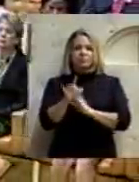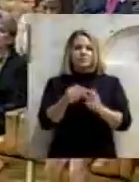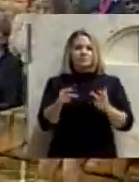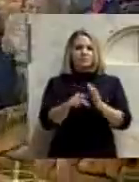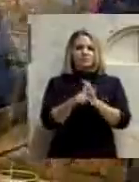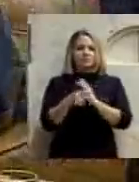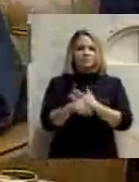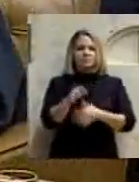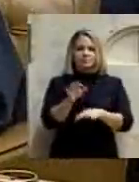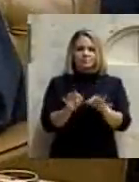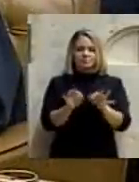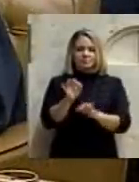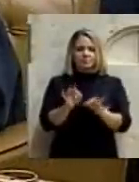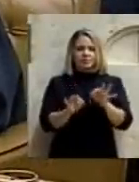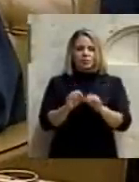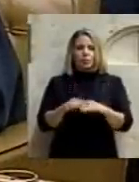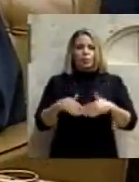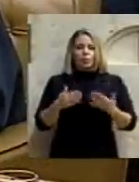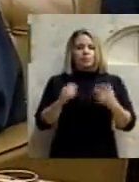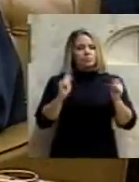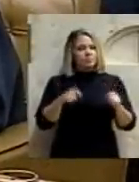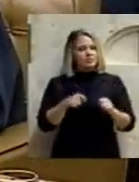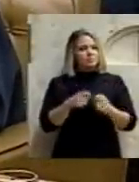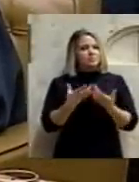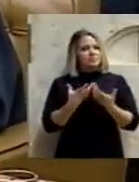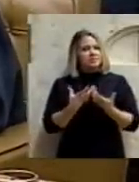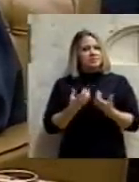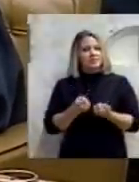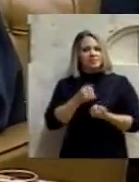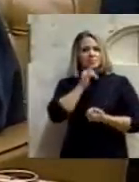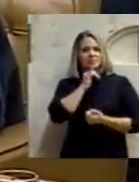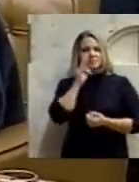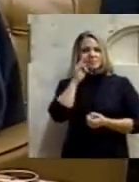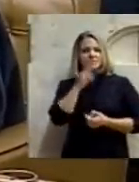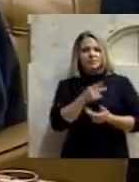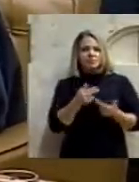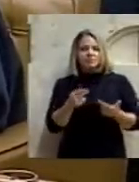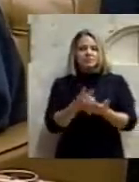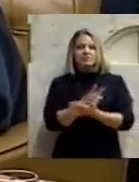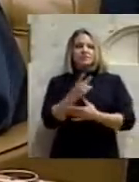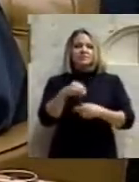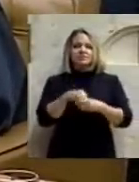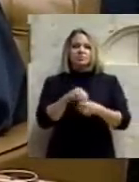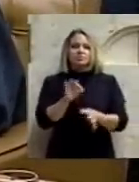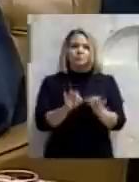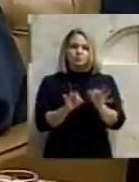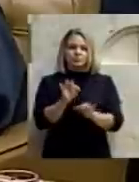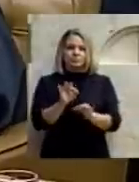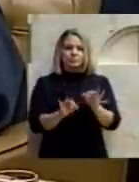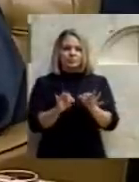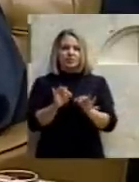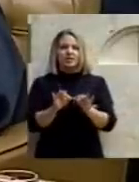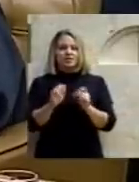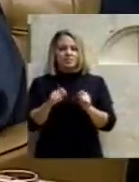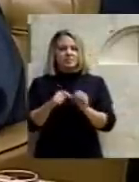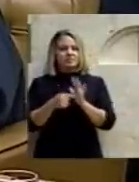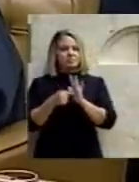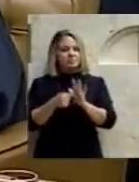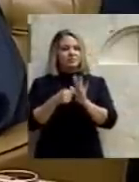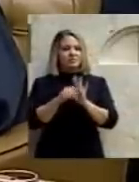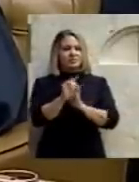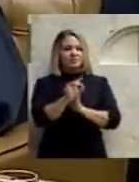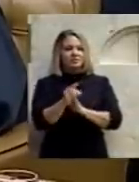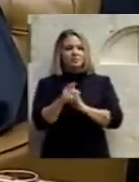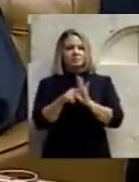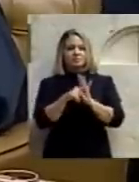judiciário. Quando seria possível detectar uma intromissão indevida do poder judiciário em seara reservada ao